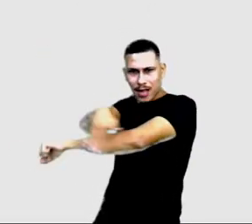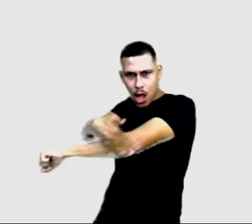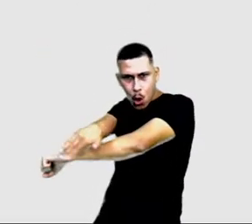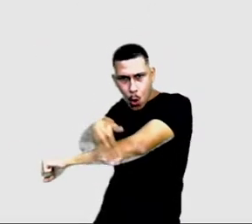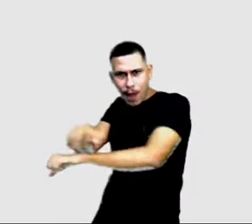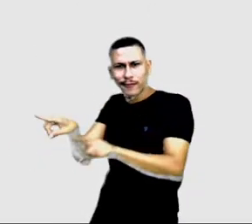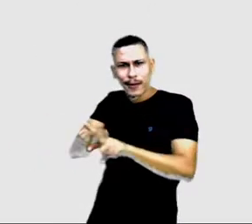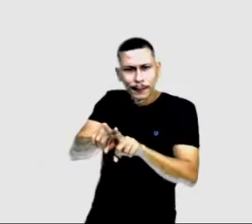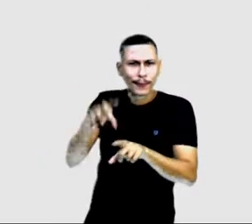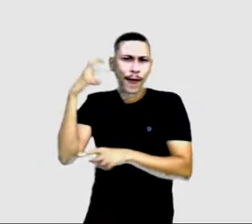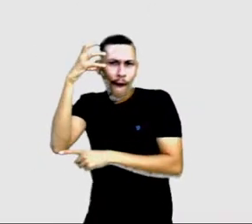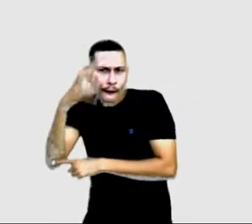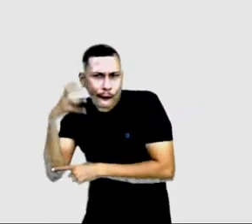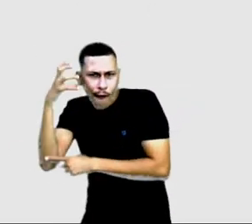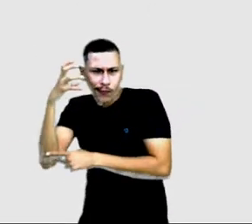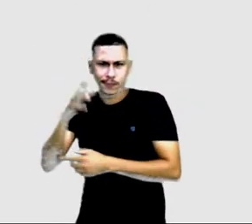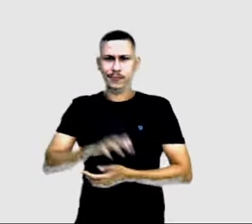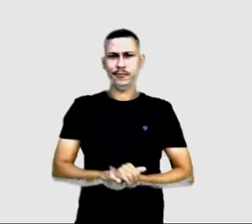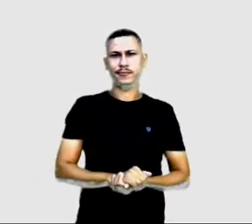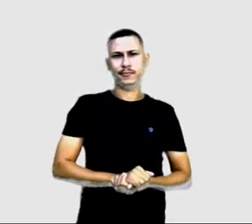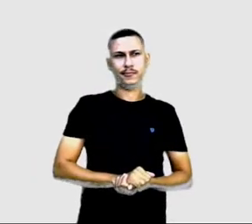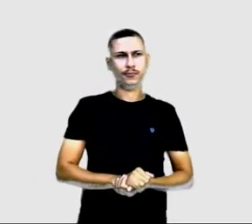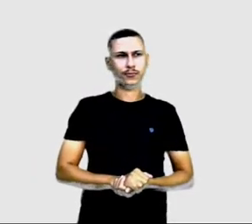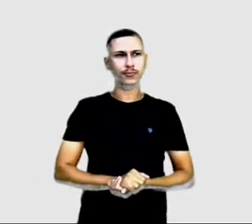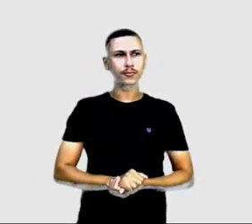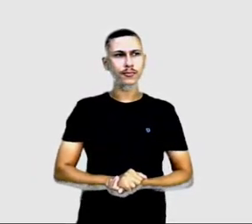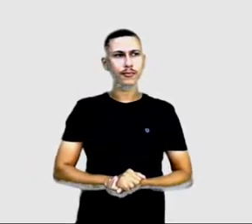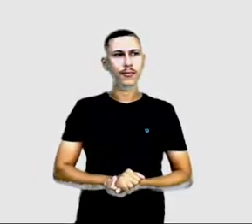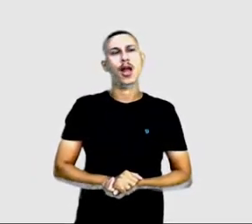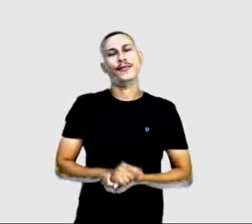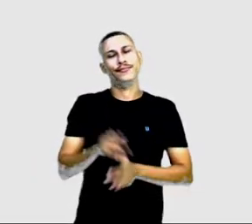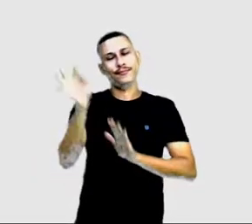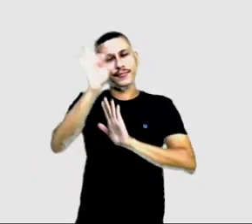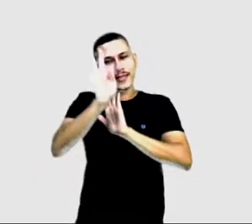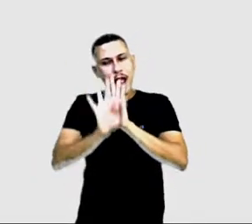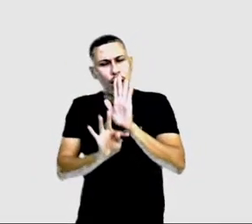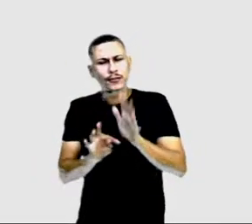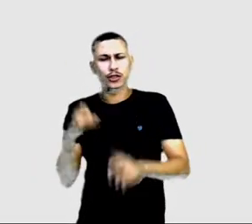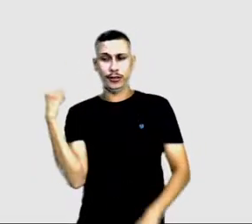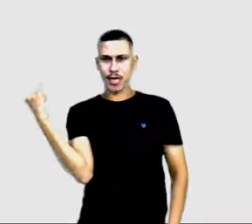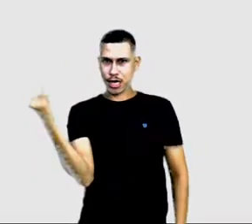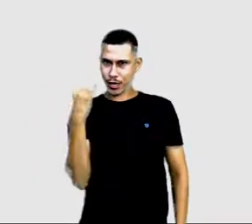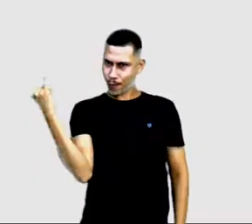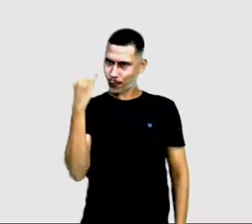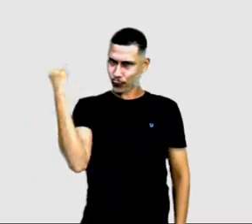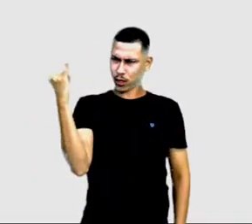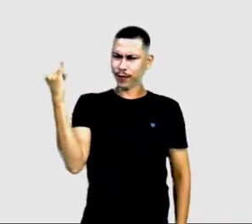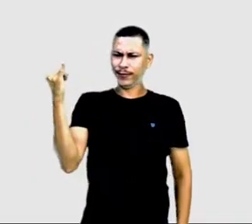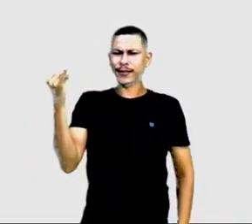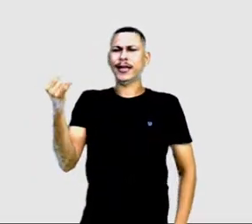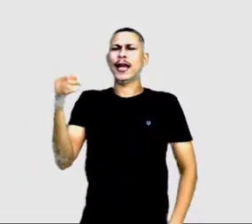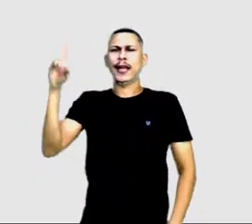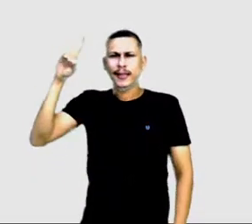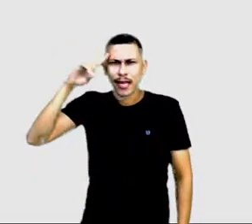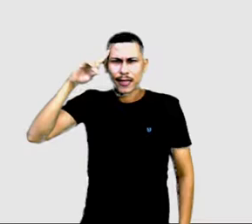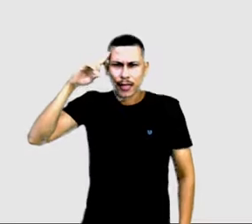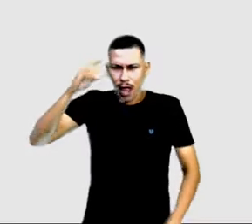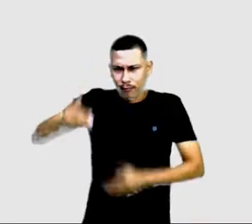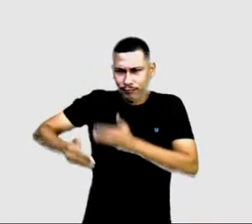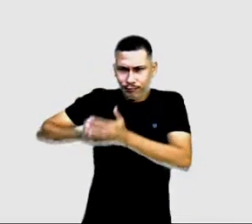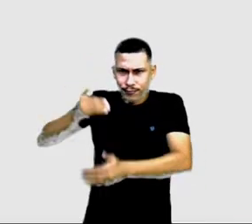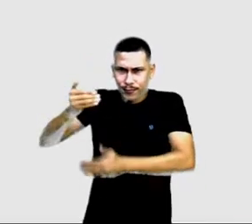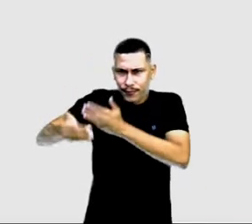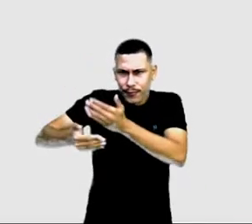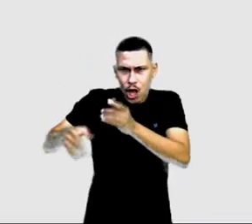door. Então, já que esses textos são tão importantes, estão tão presentes no nosso dia a dia, vamos conhecer um